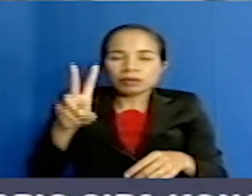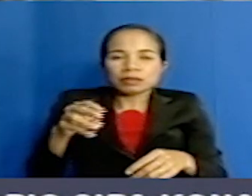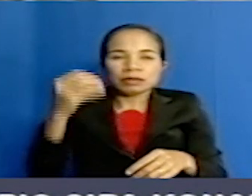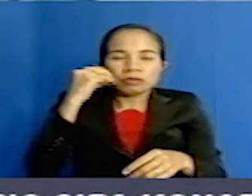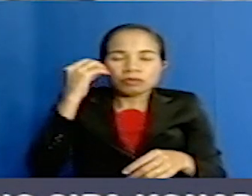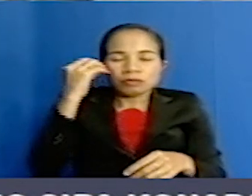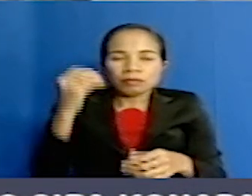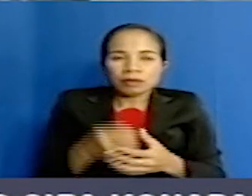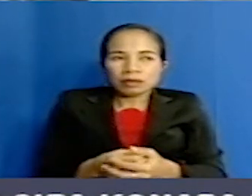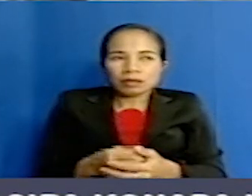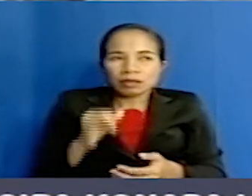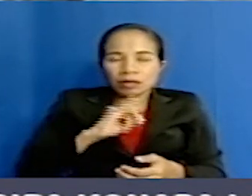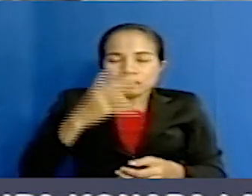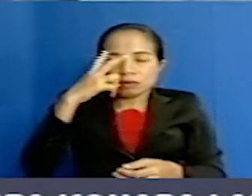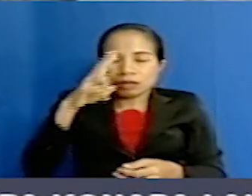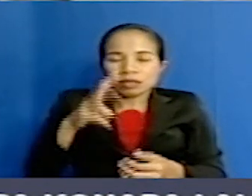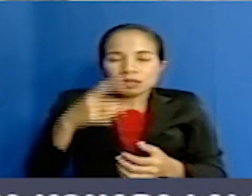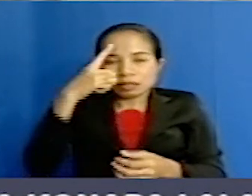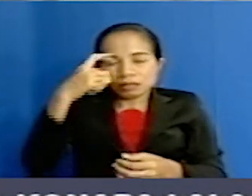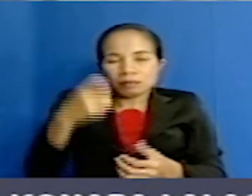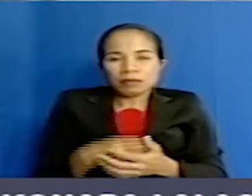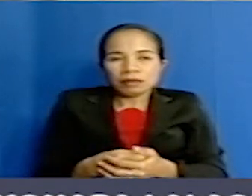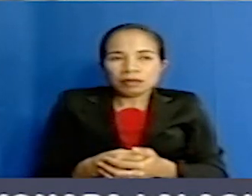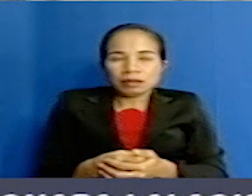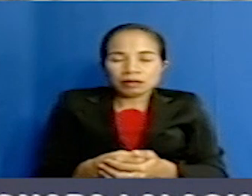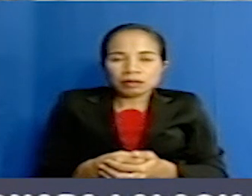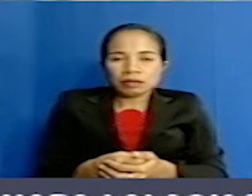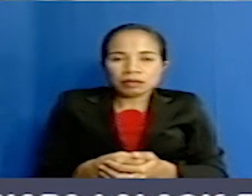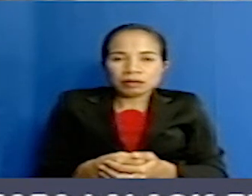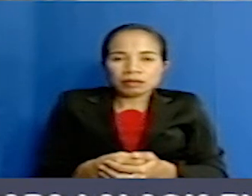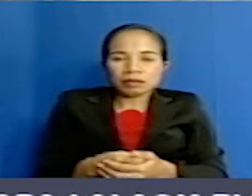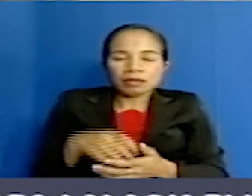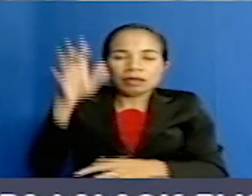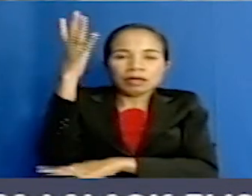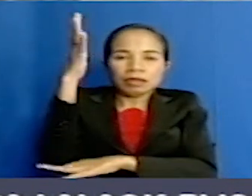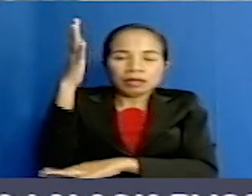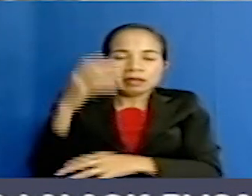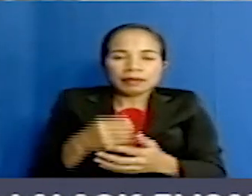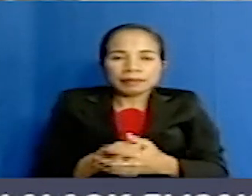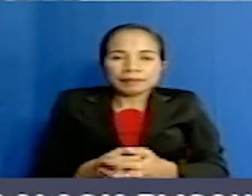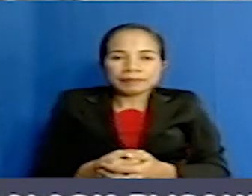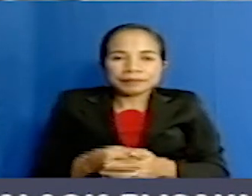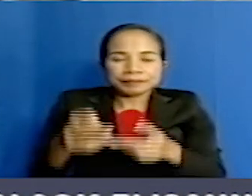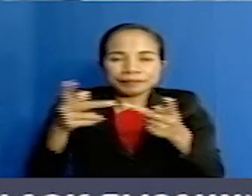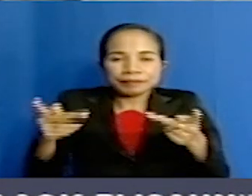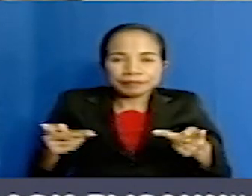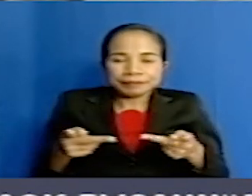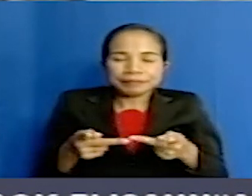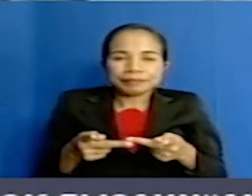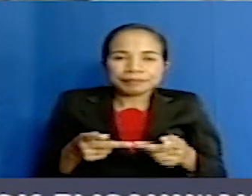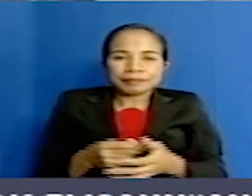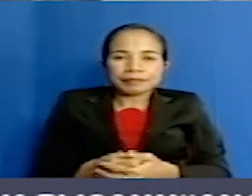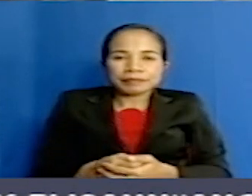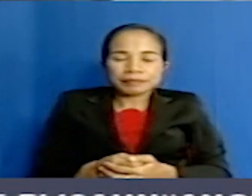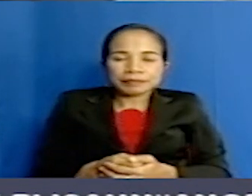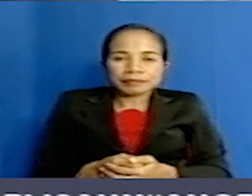haore, tamo enenme, enengana, be, ale fobo, be, ale fatibole si toma, tamo enengana, estraga na. Enenga,